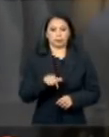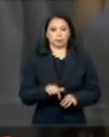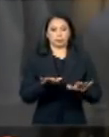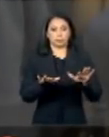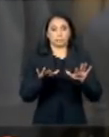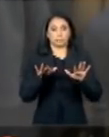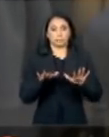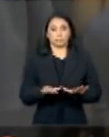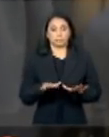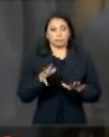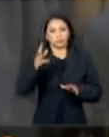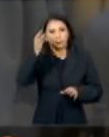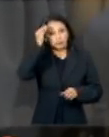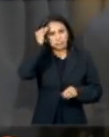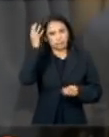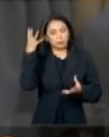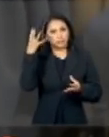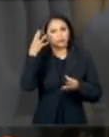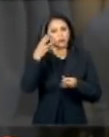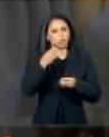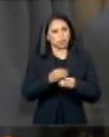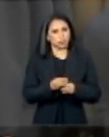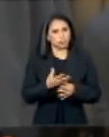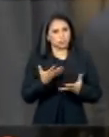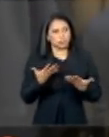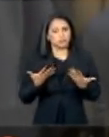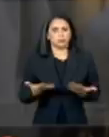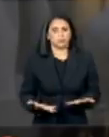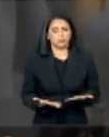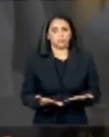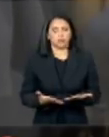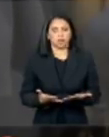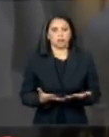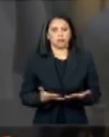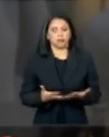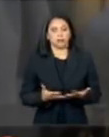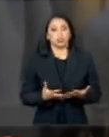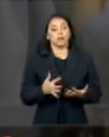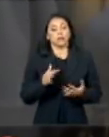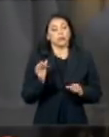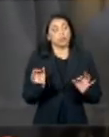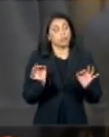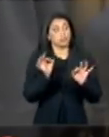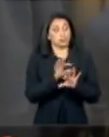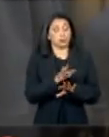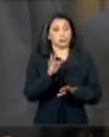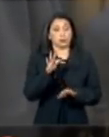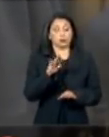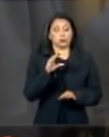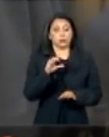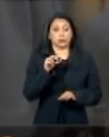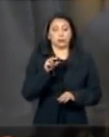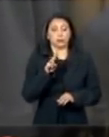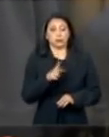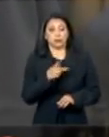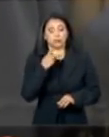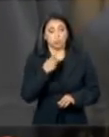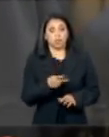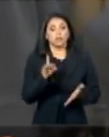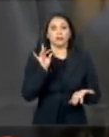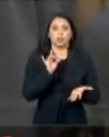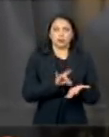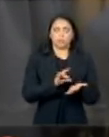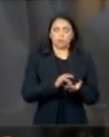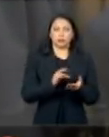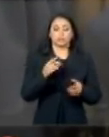ato complexo considerando que o para a palavra final do tribunal de contas da união é que de fato perfectibilização o processo